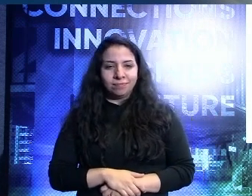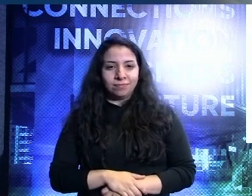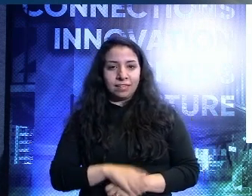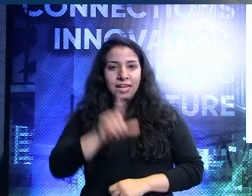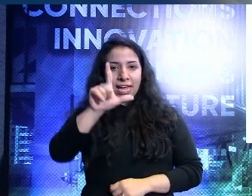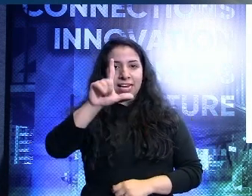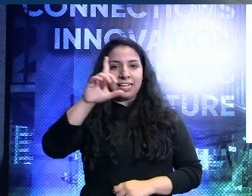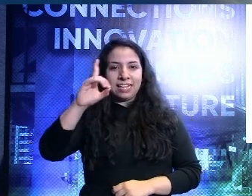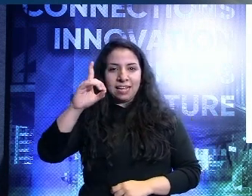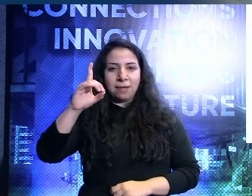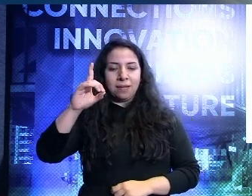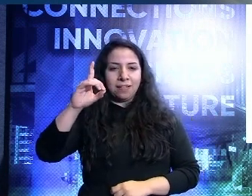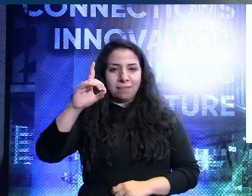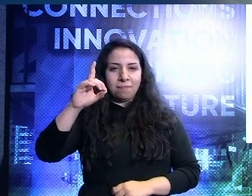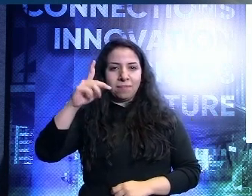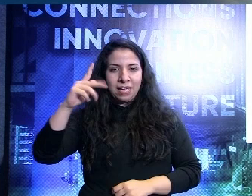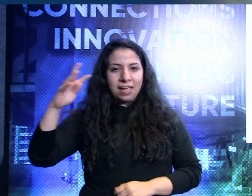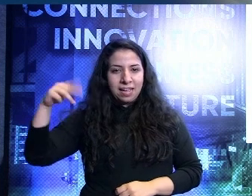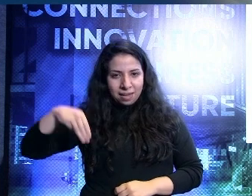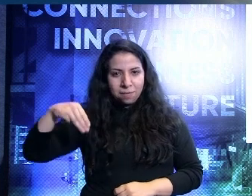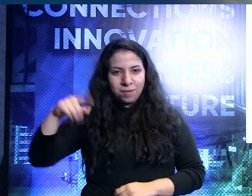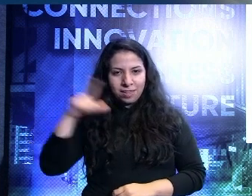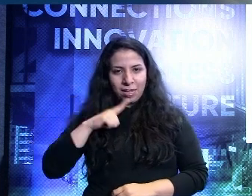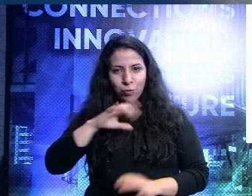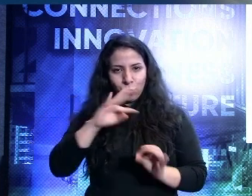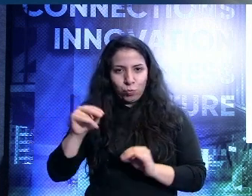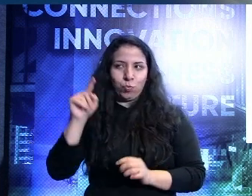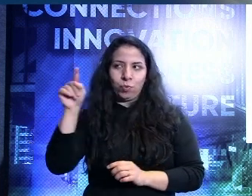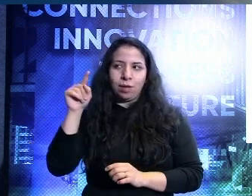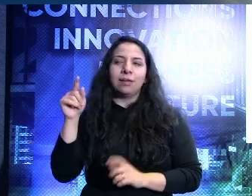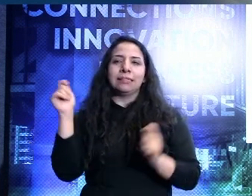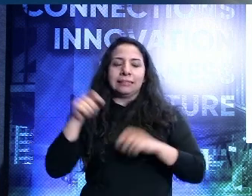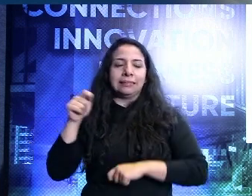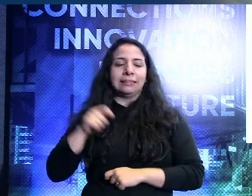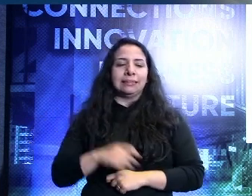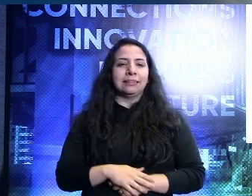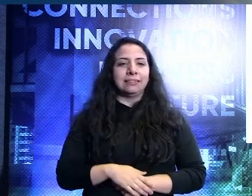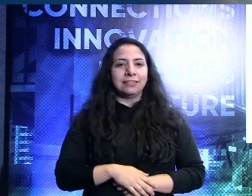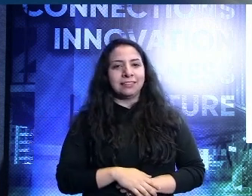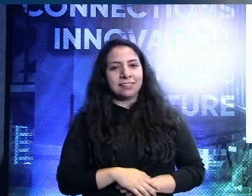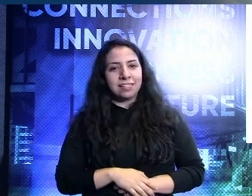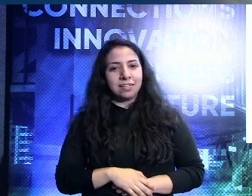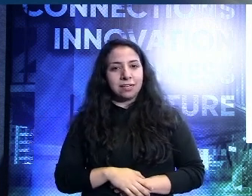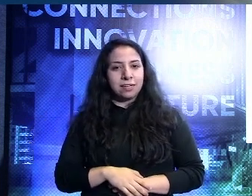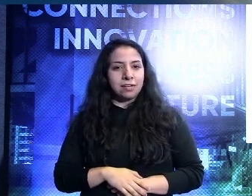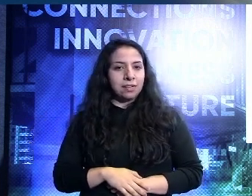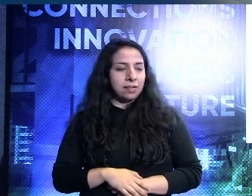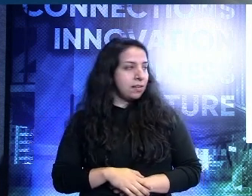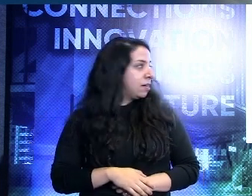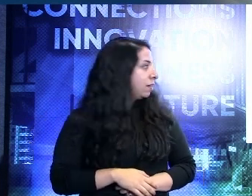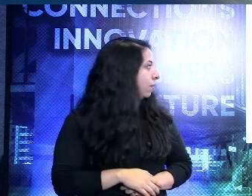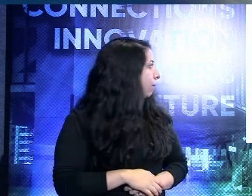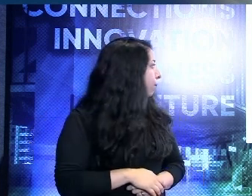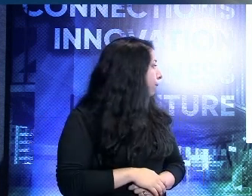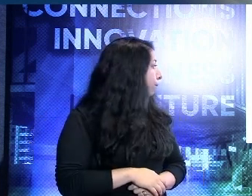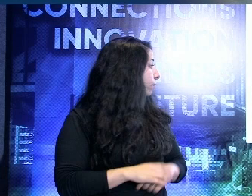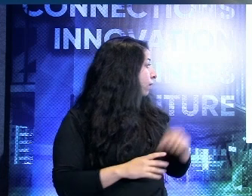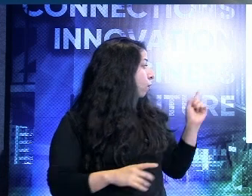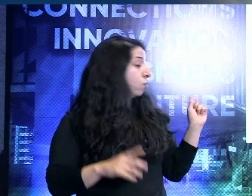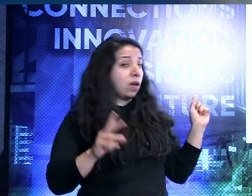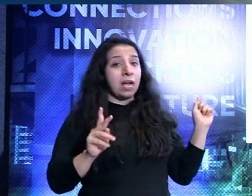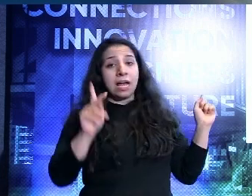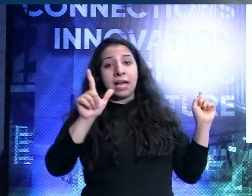a gente recomenda para trocar uma ideia com a gente. Tudo bem? E aí, gente, o Klaus Leopold, ele nos diz o seguinte, trabalhar custa